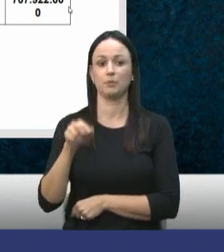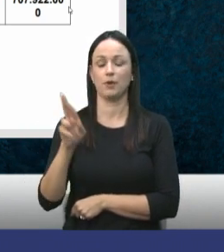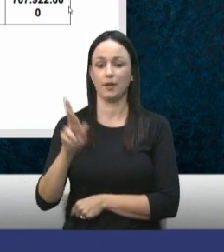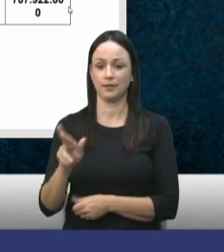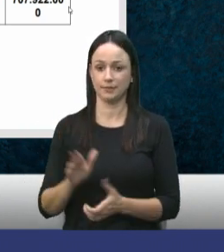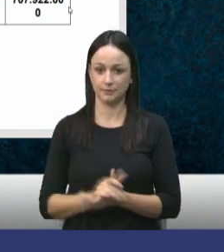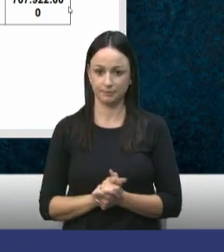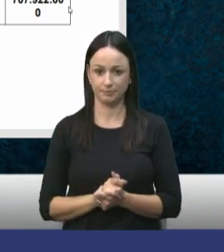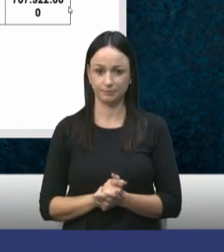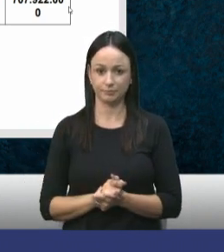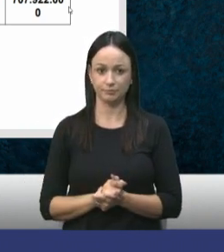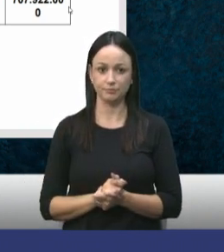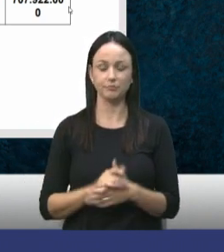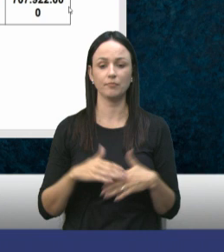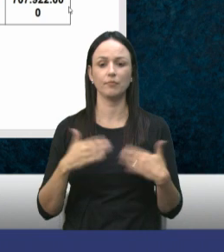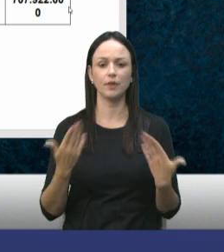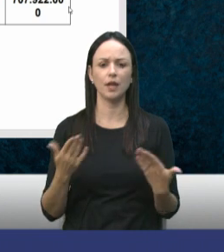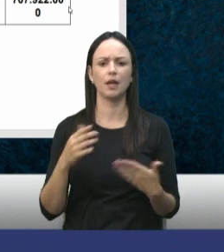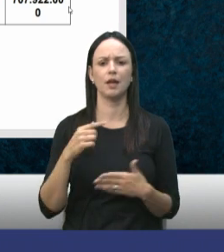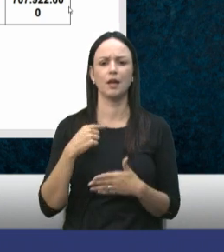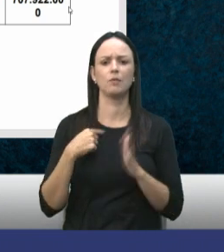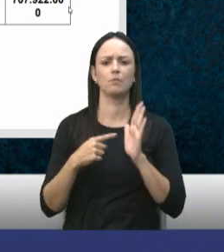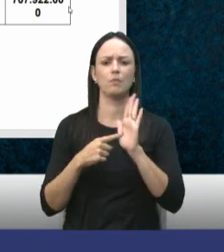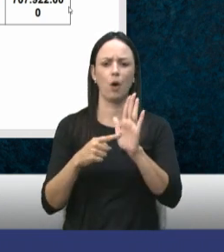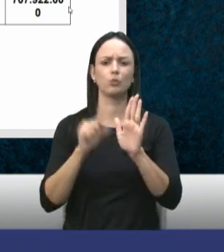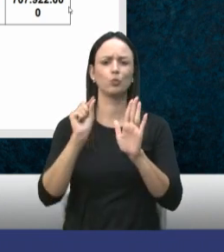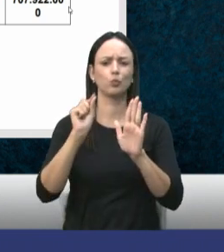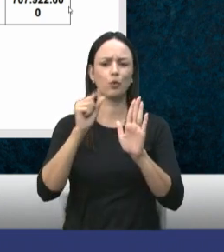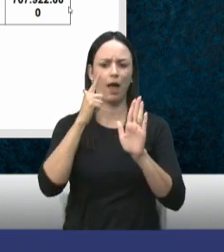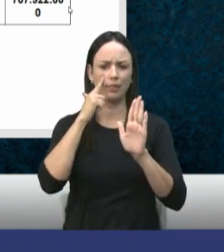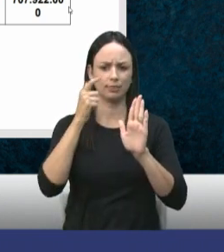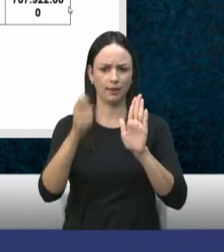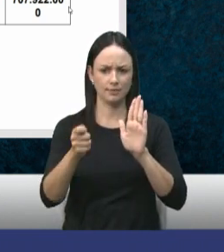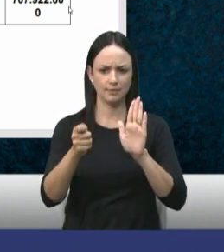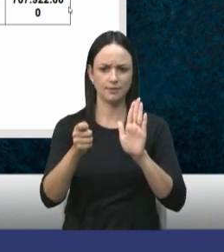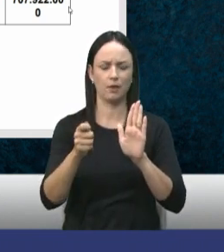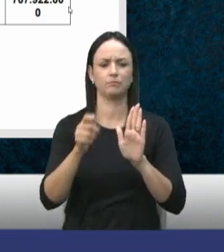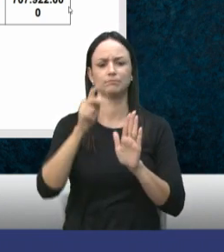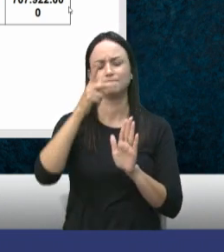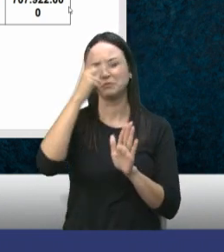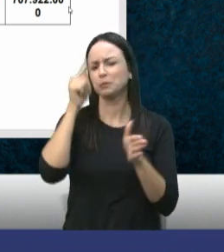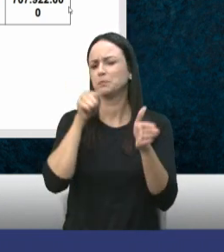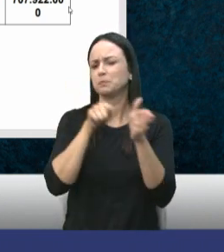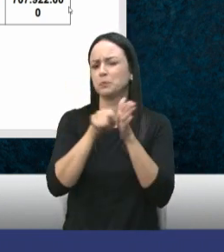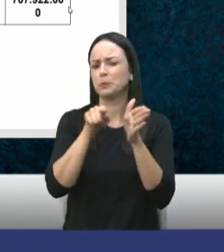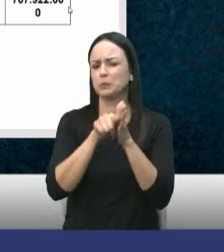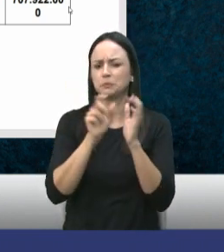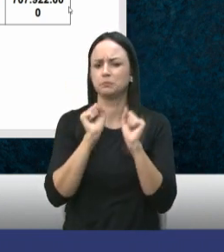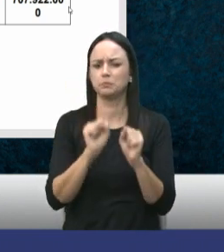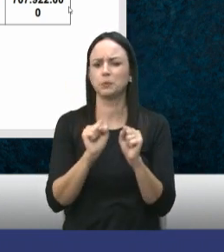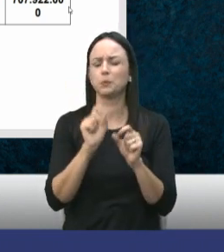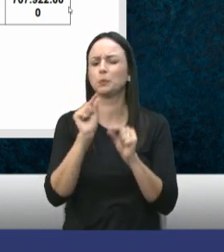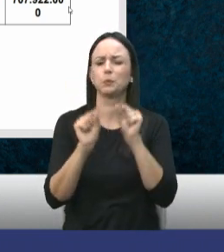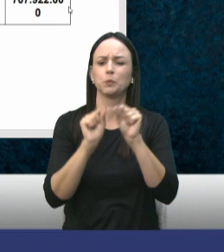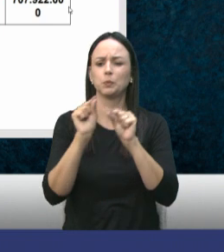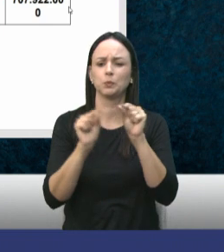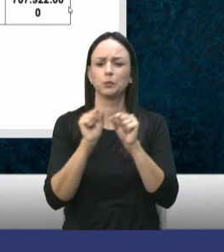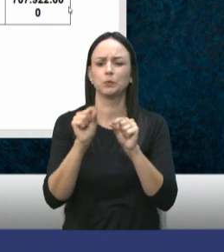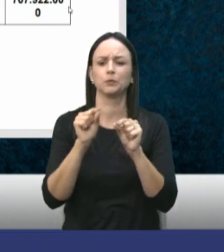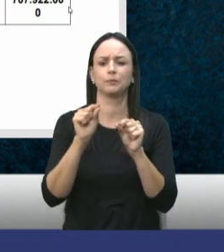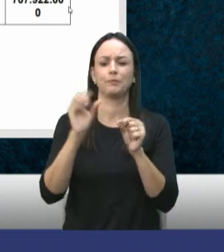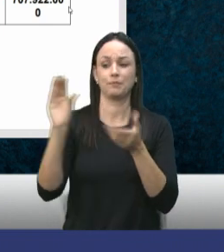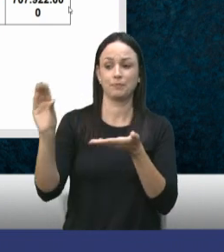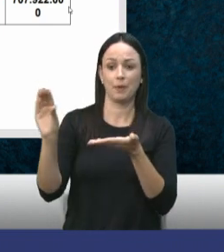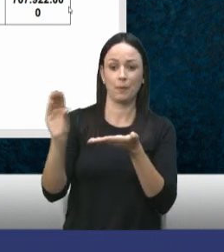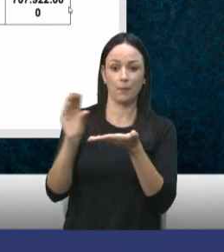R$707.922.000. Aqui eu chamo a atenção, alguns poderiam se perguntar, né? A receita